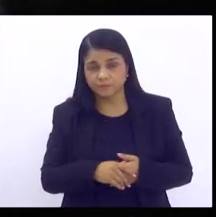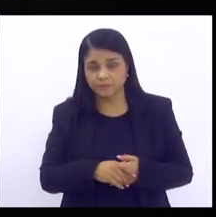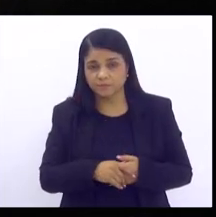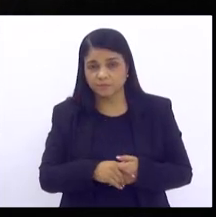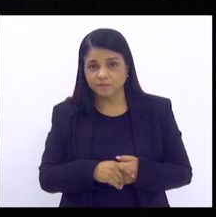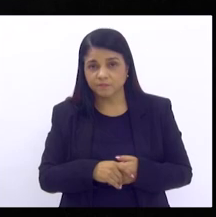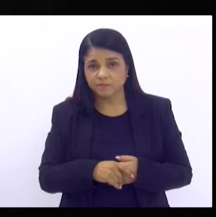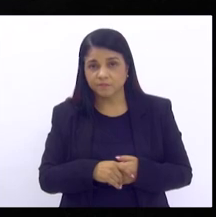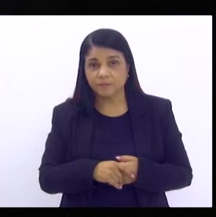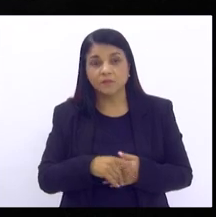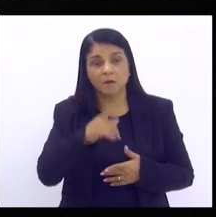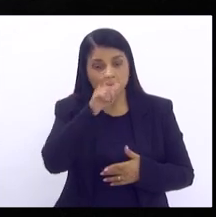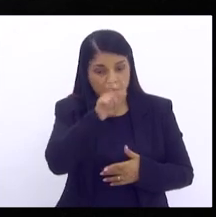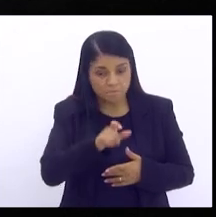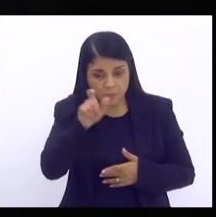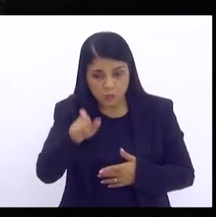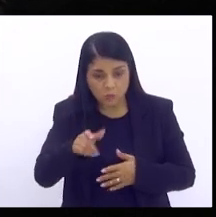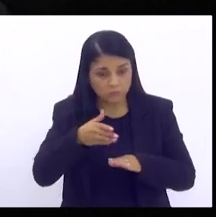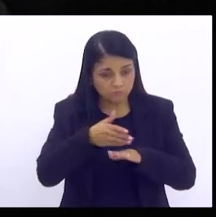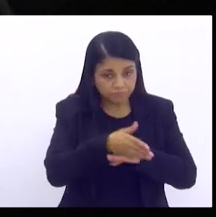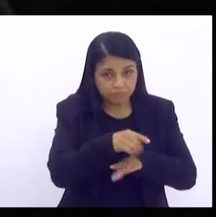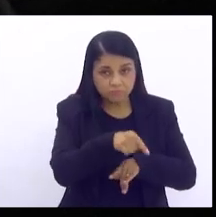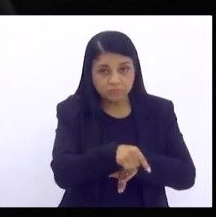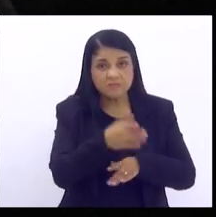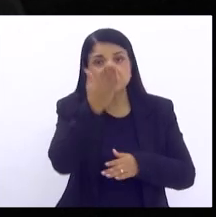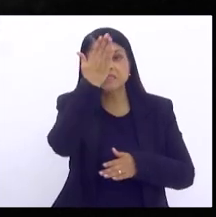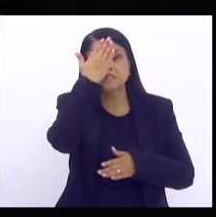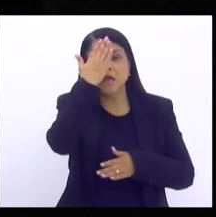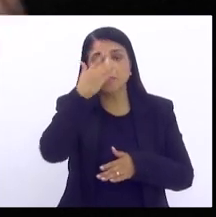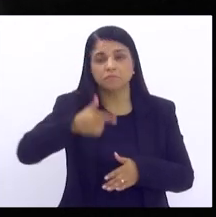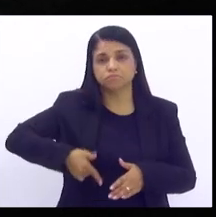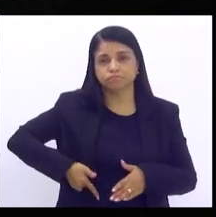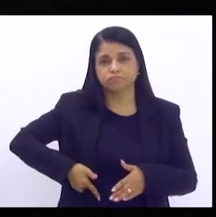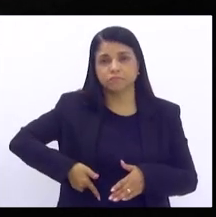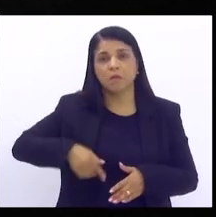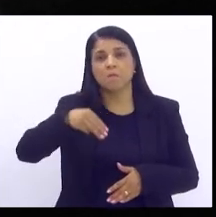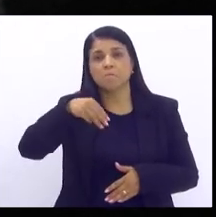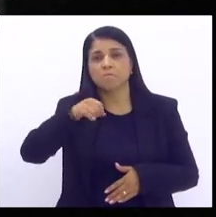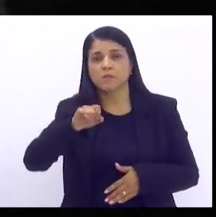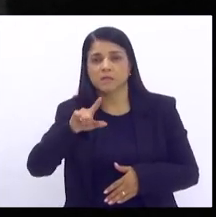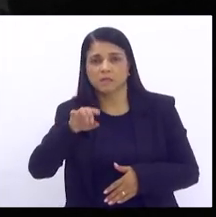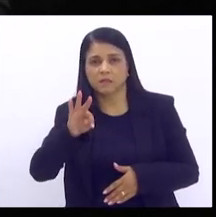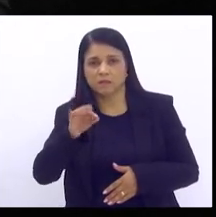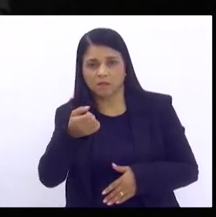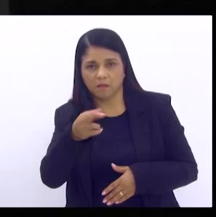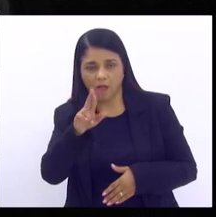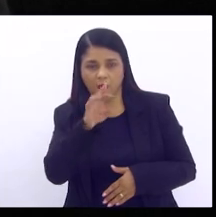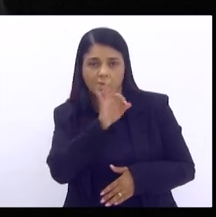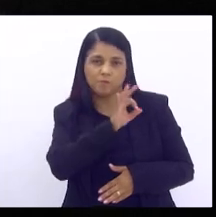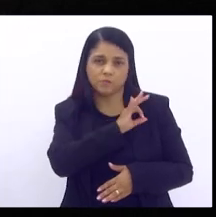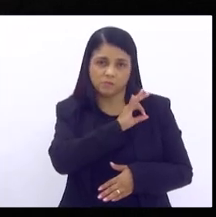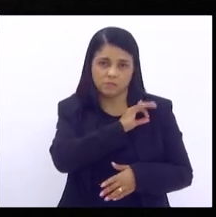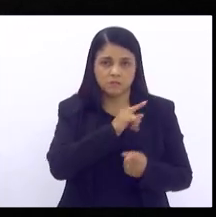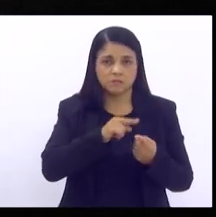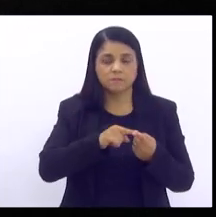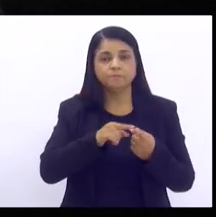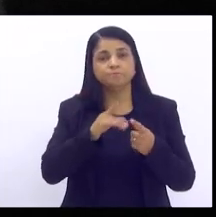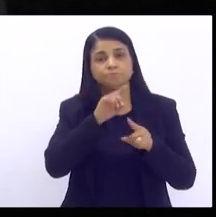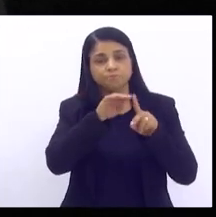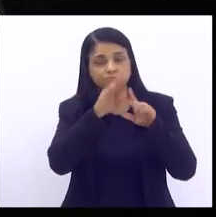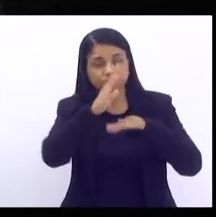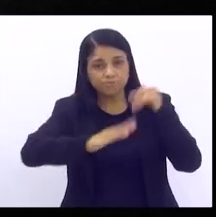vai pessoas que sabem manusear arma de fogo. É militares, profissionais da segurança